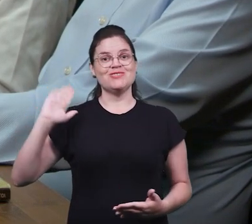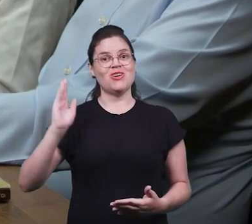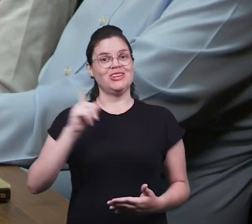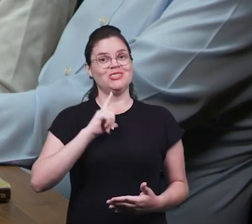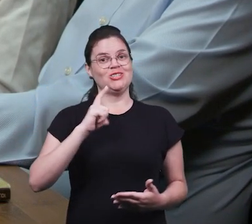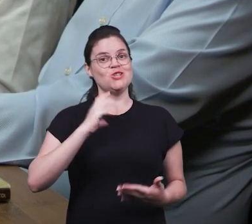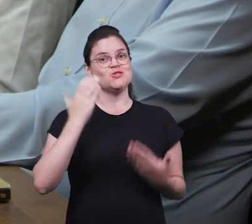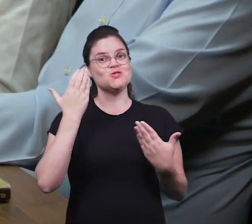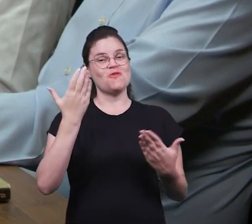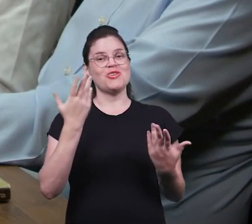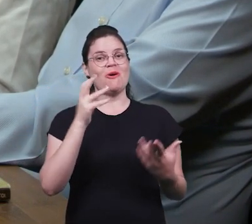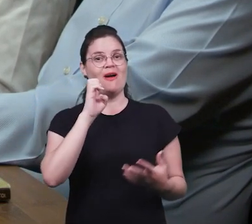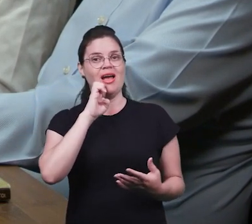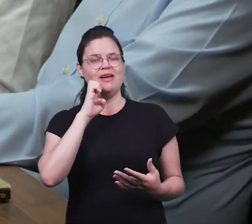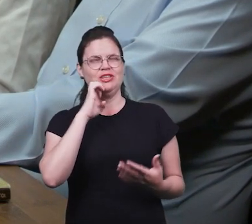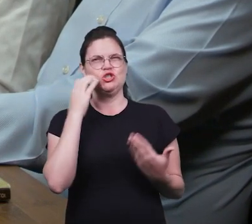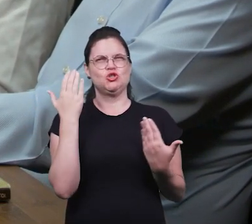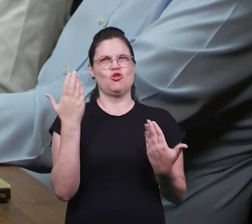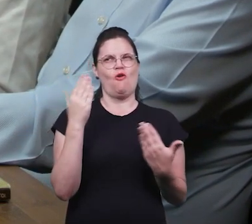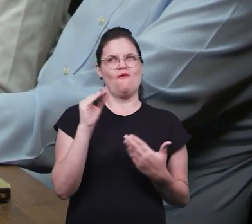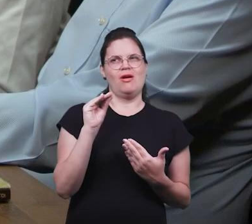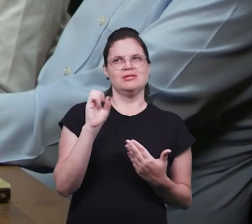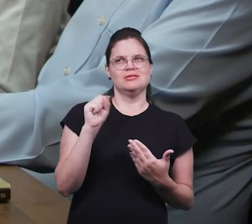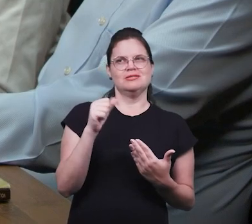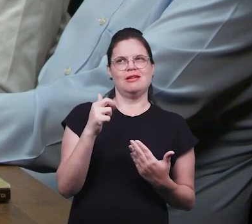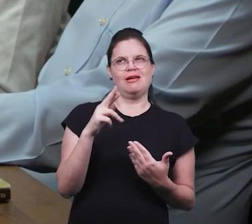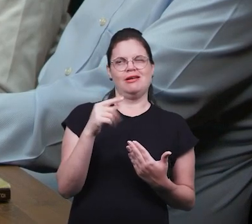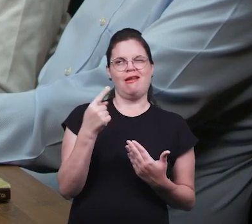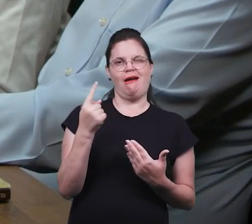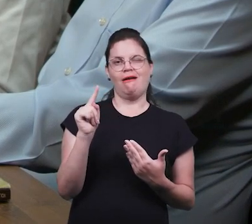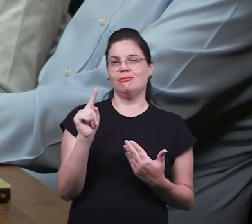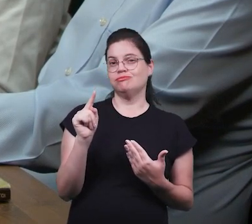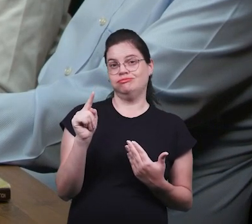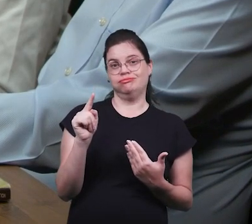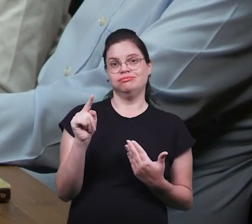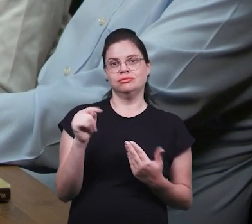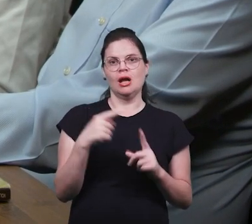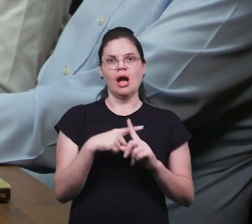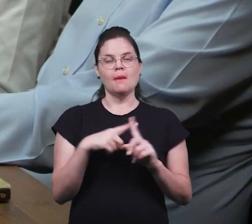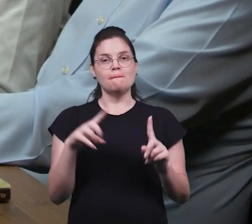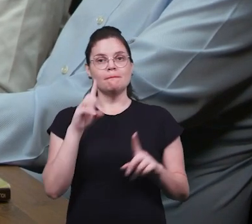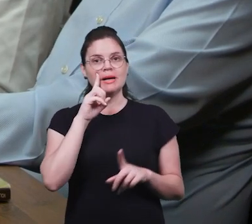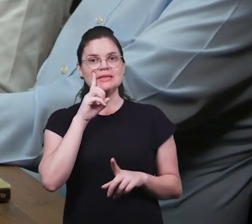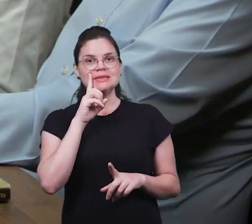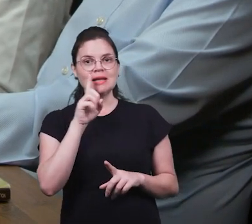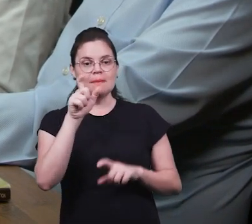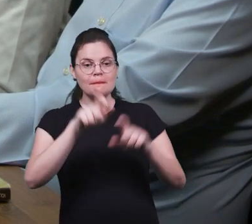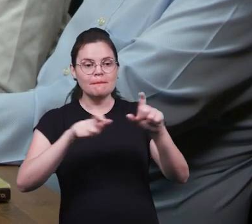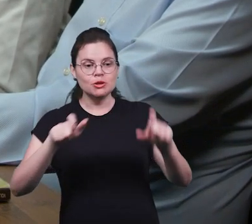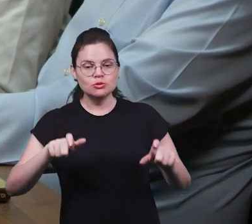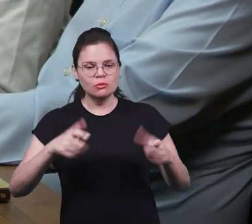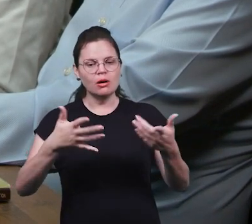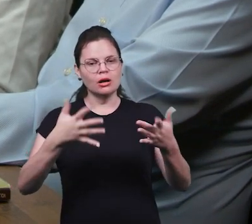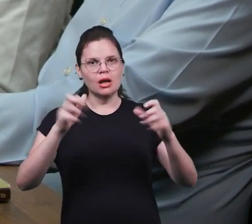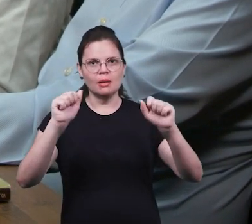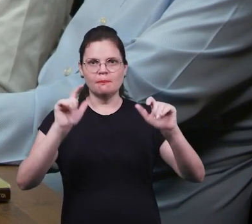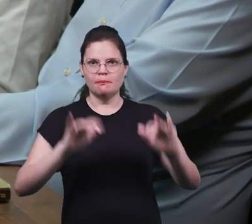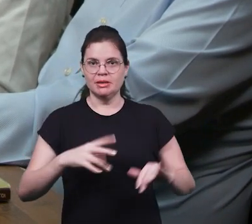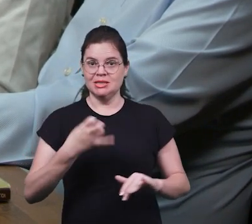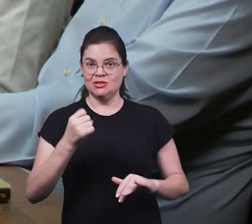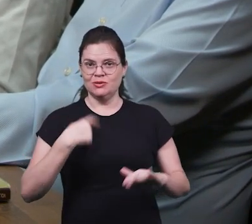prevalecer novamente. Mas o homem quer a bênção. Ele quer. Se perguntar para qualquer família, você quer